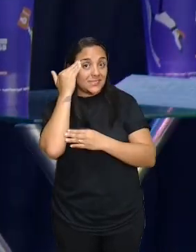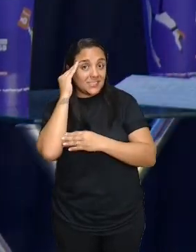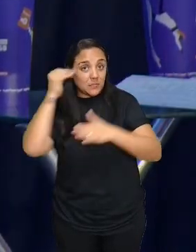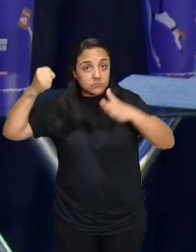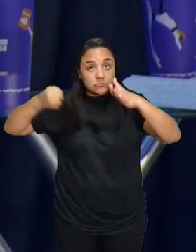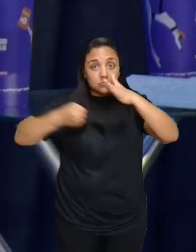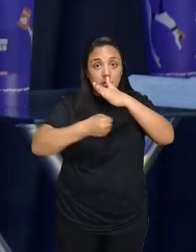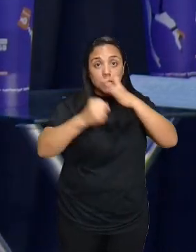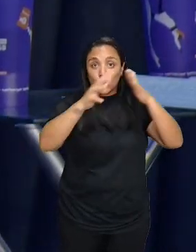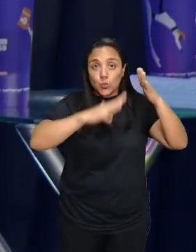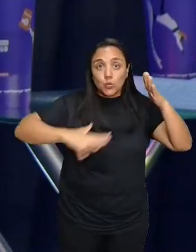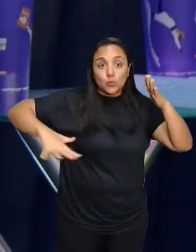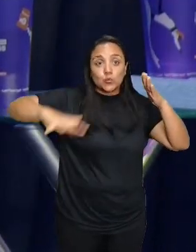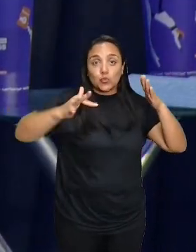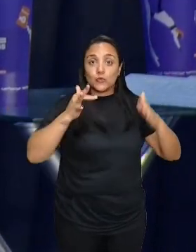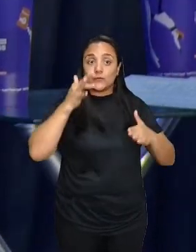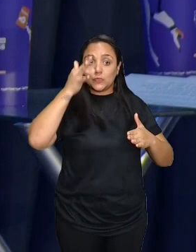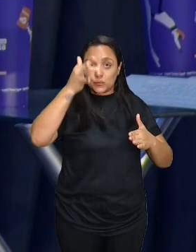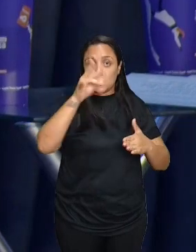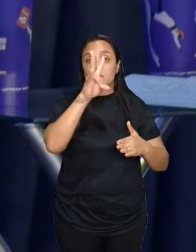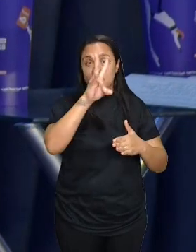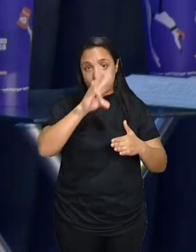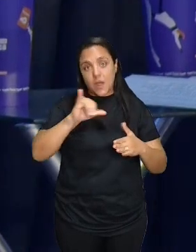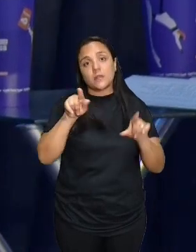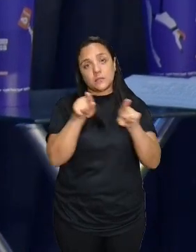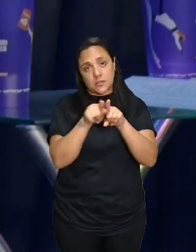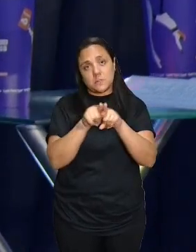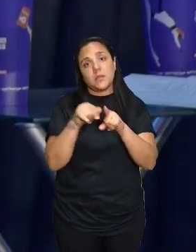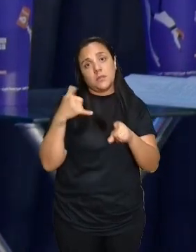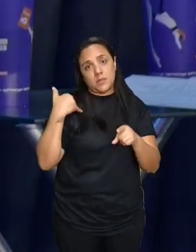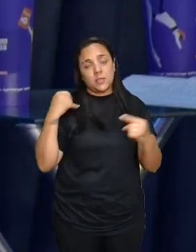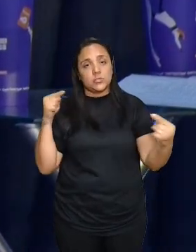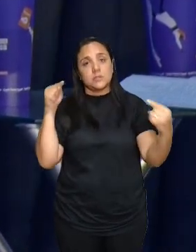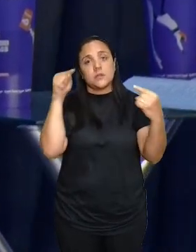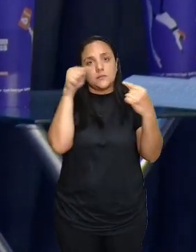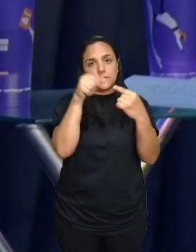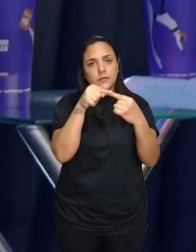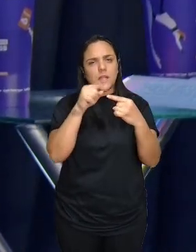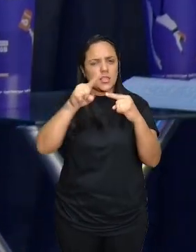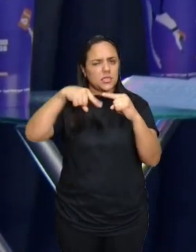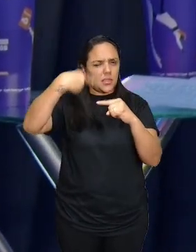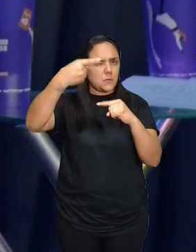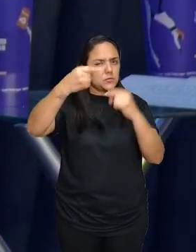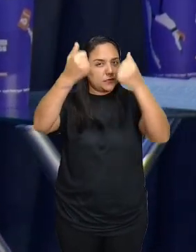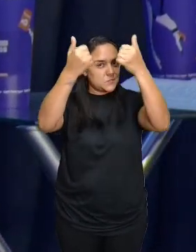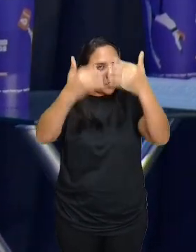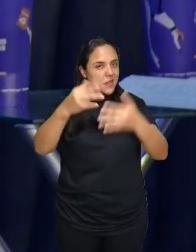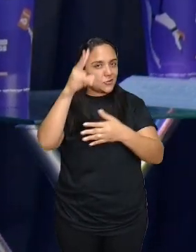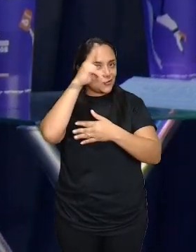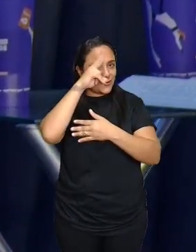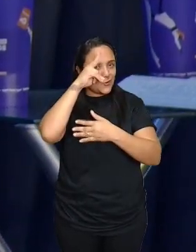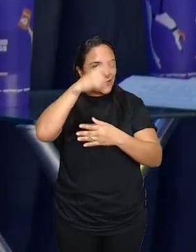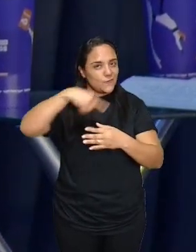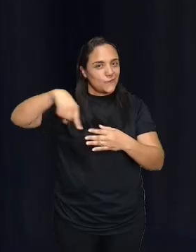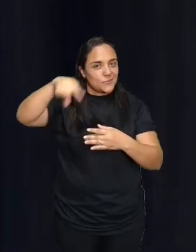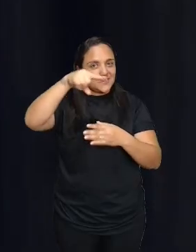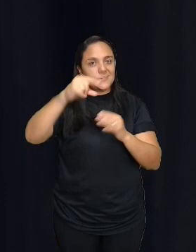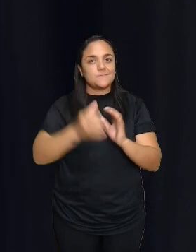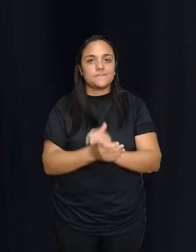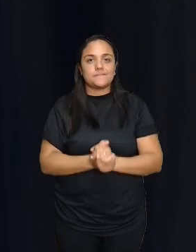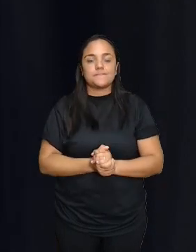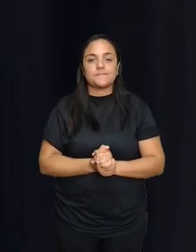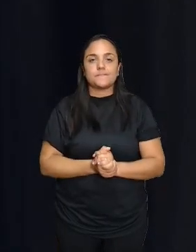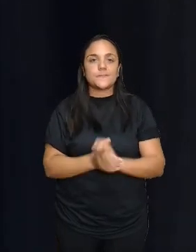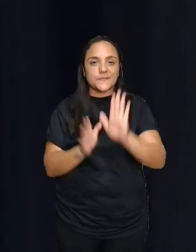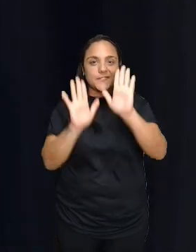nós, invariavelmente, teremos esse desafio pela frente. Depois eu vou contar uma historinha para a gente poder ilustrar um pouco mais sobre isso. Legal,